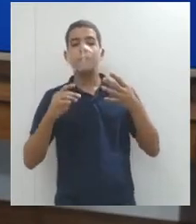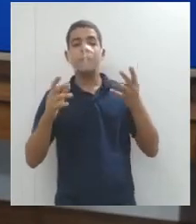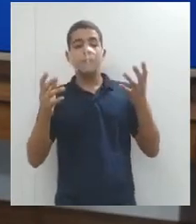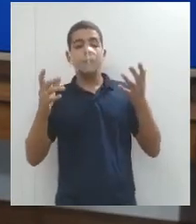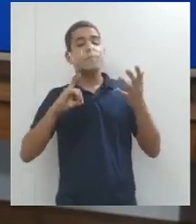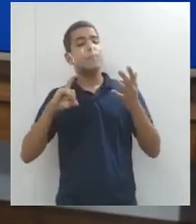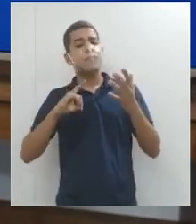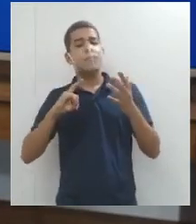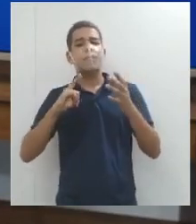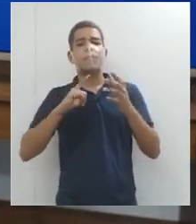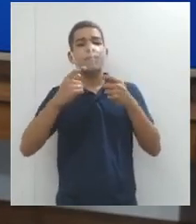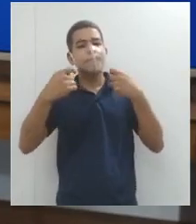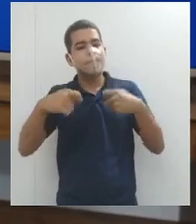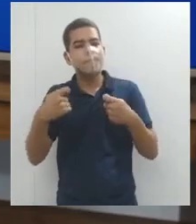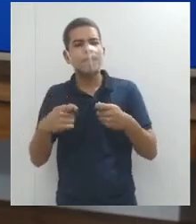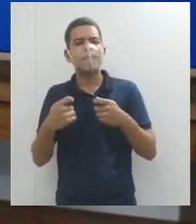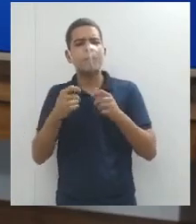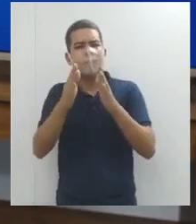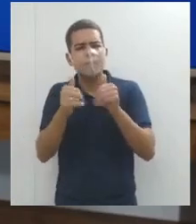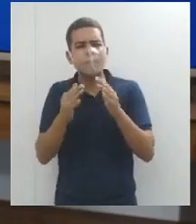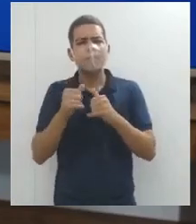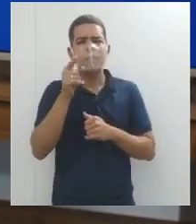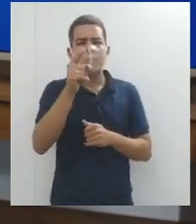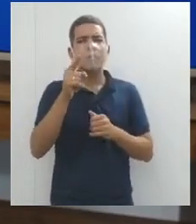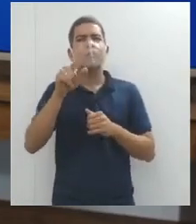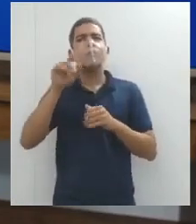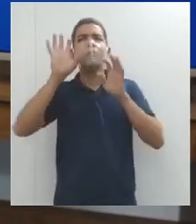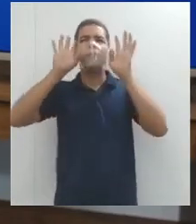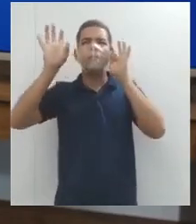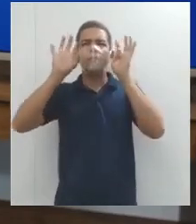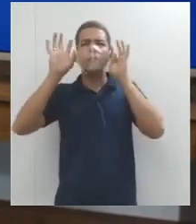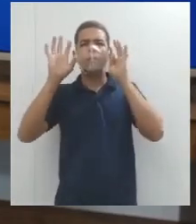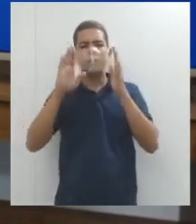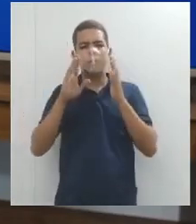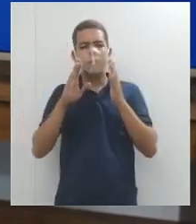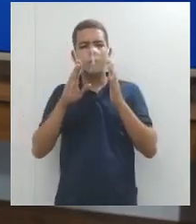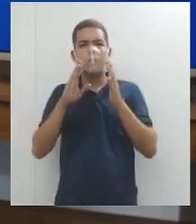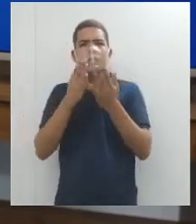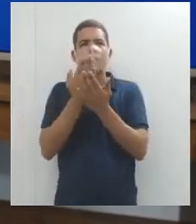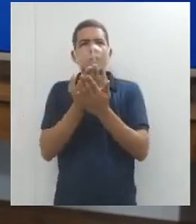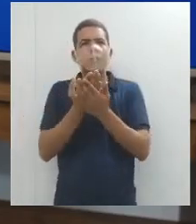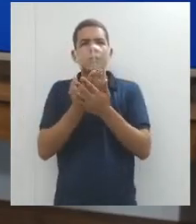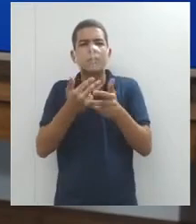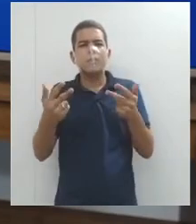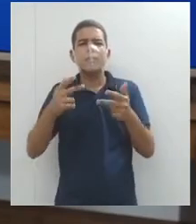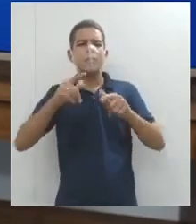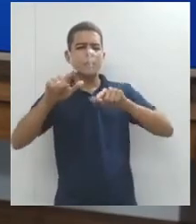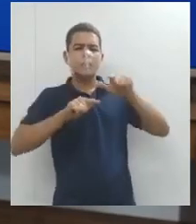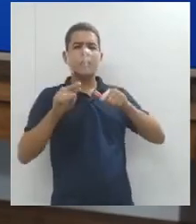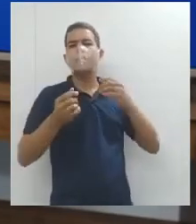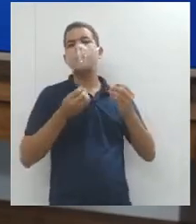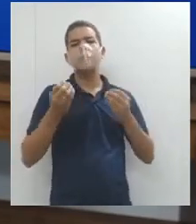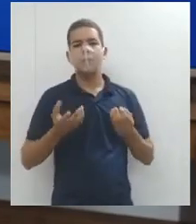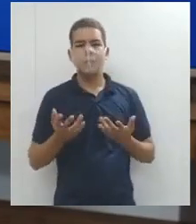de você essa reflexão sobre a língua, esse estudo reflexivo sobre a língua, a função, a funcionalidade desses